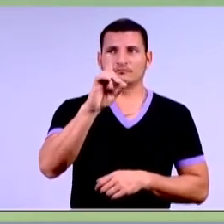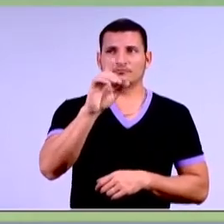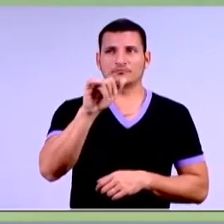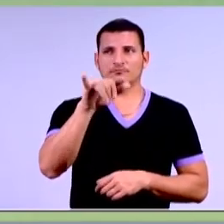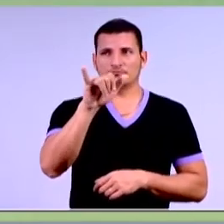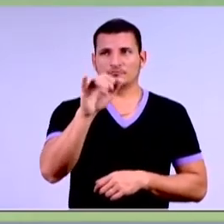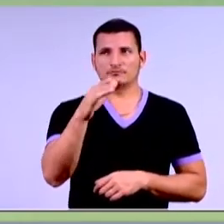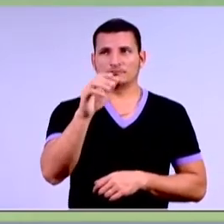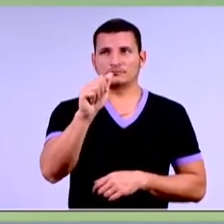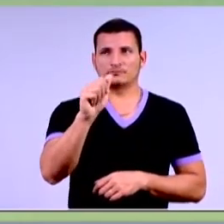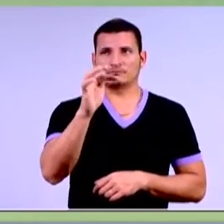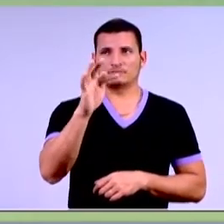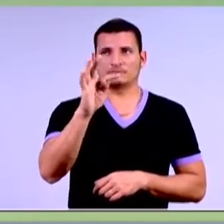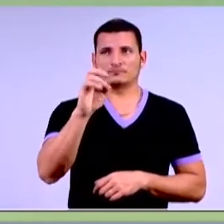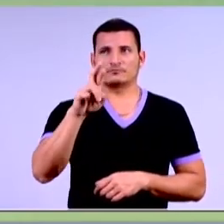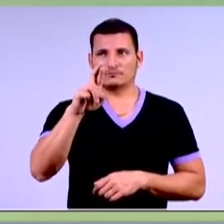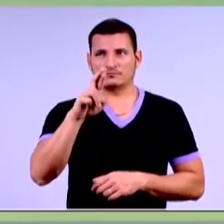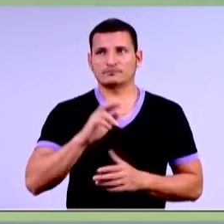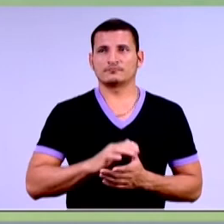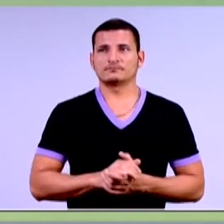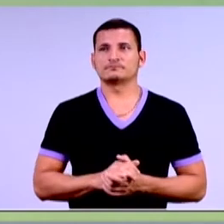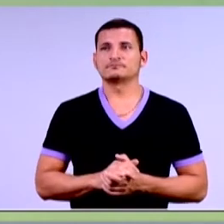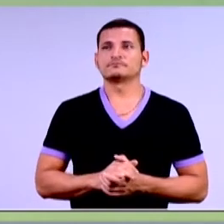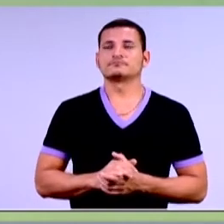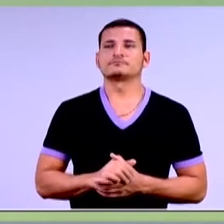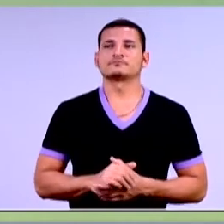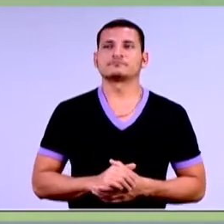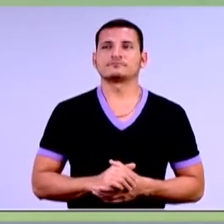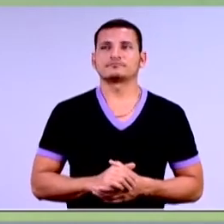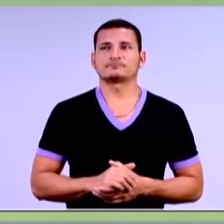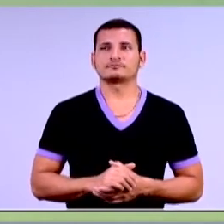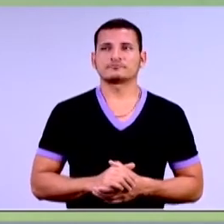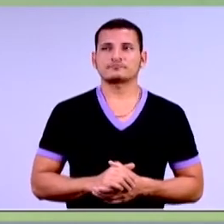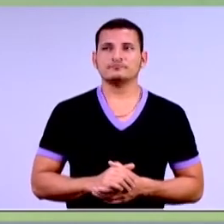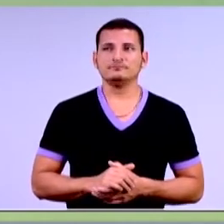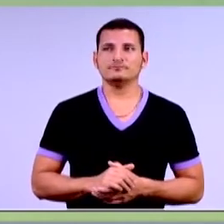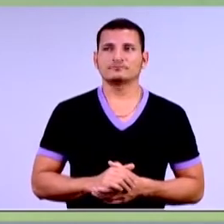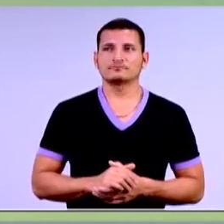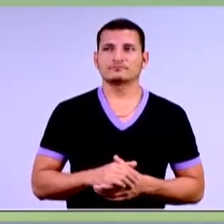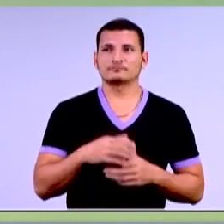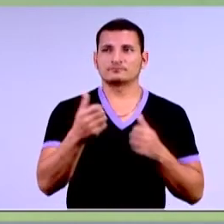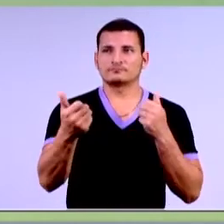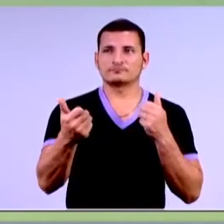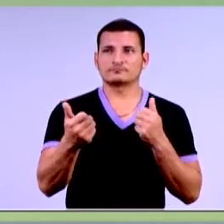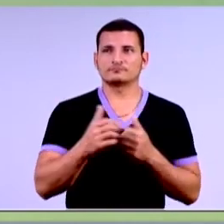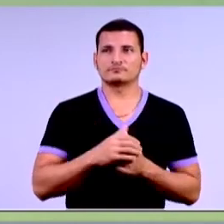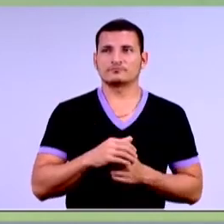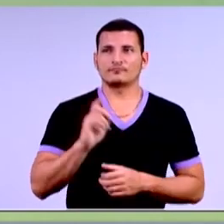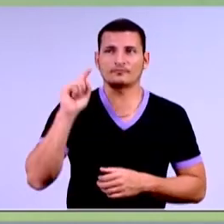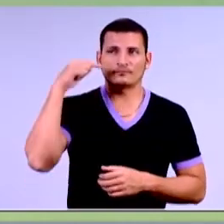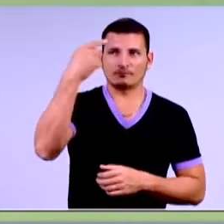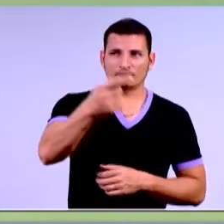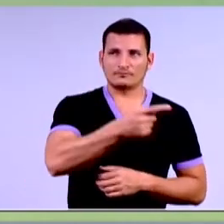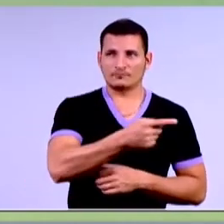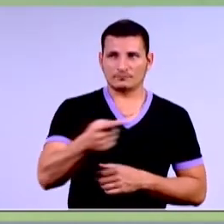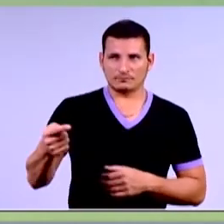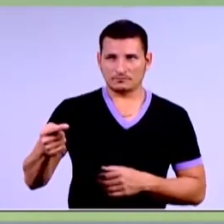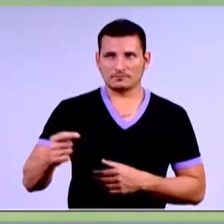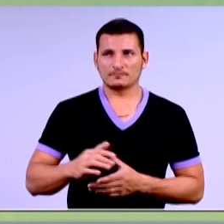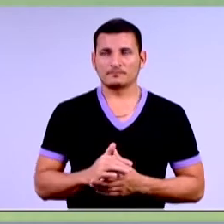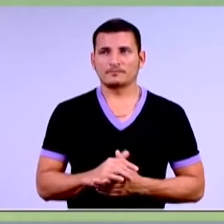pega essa expressão next week next será sempre próximo então next week próxima